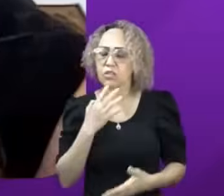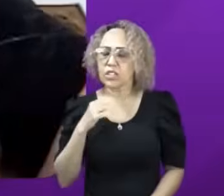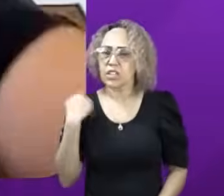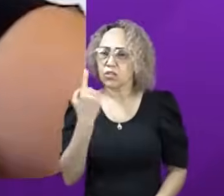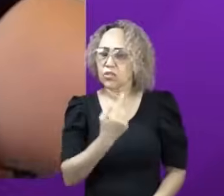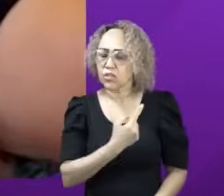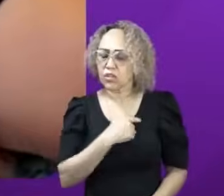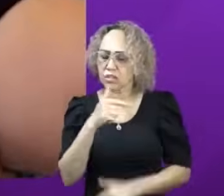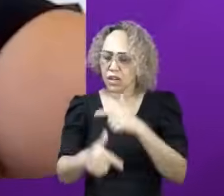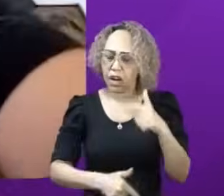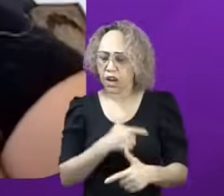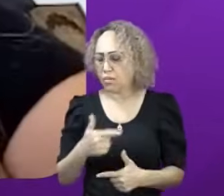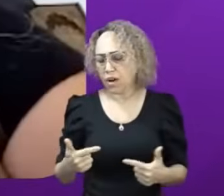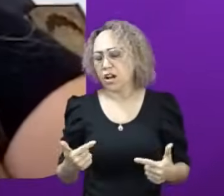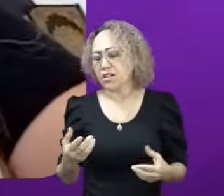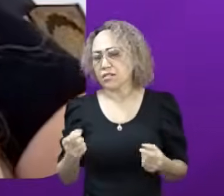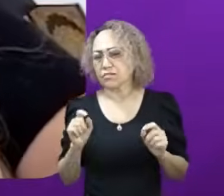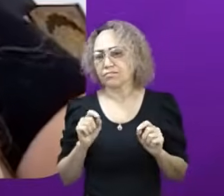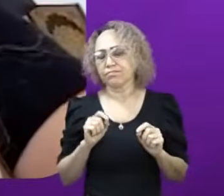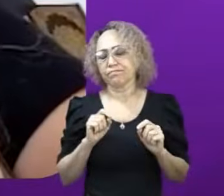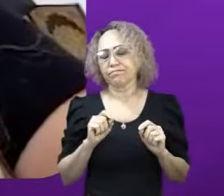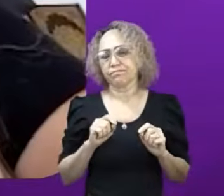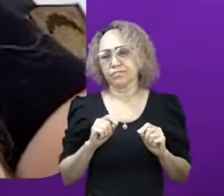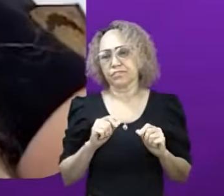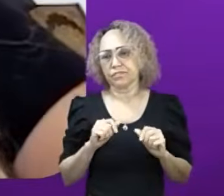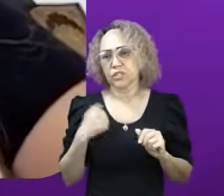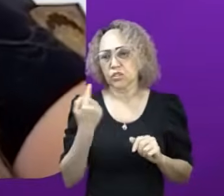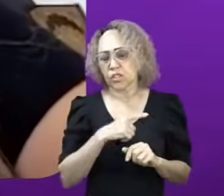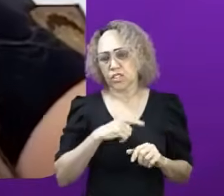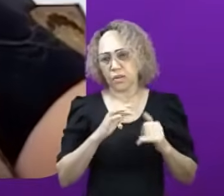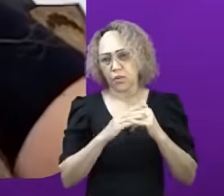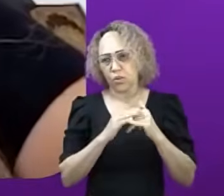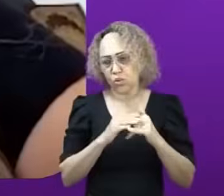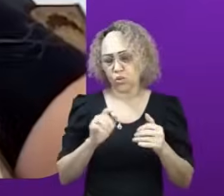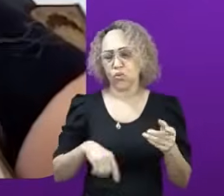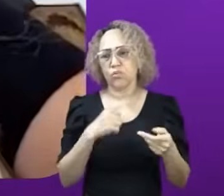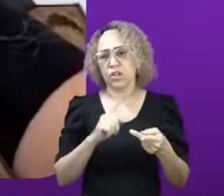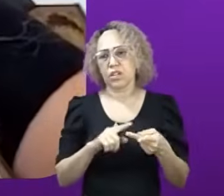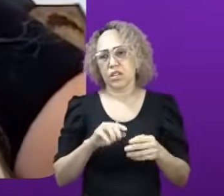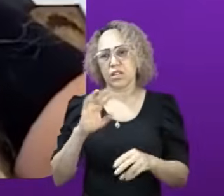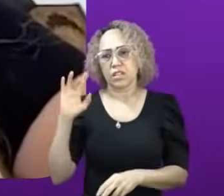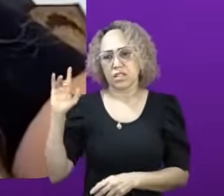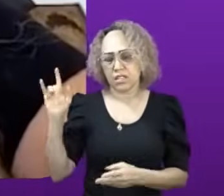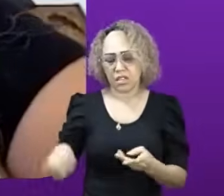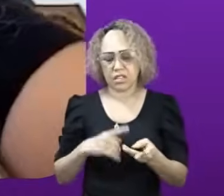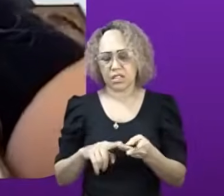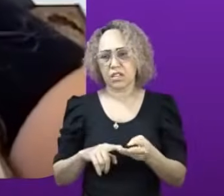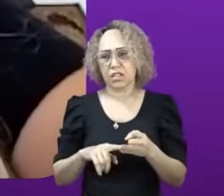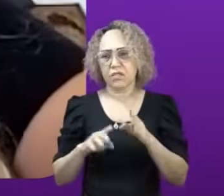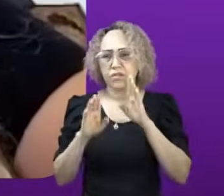mais a fundo, que a gente tem canal no YouTube, que a gente tem o Instagram,